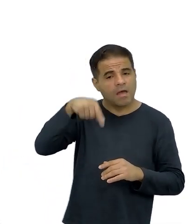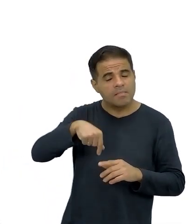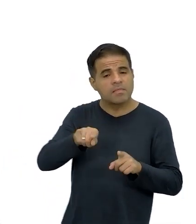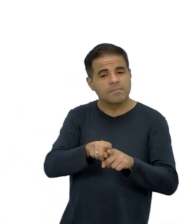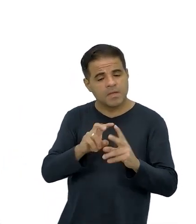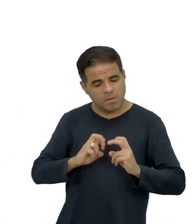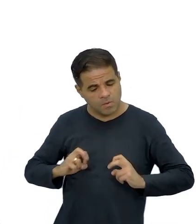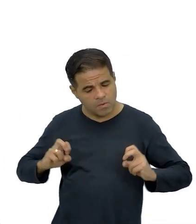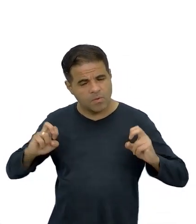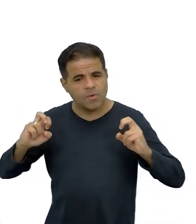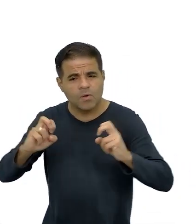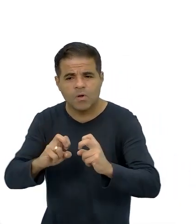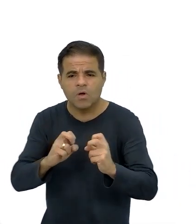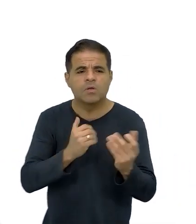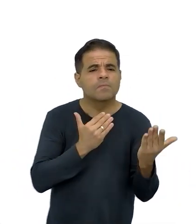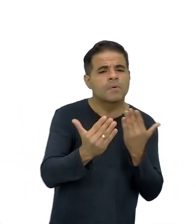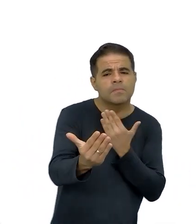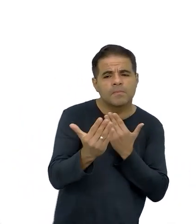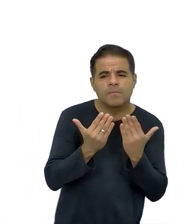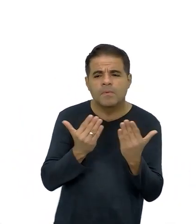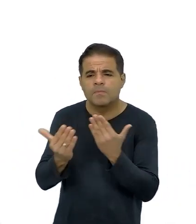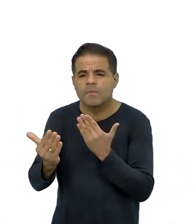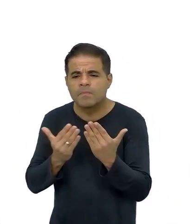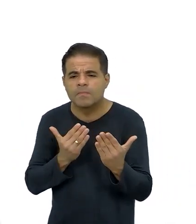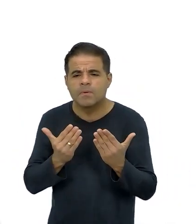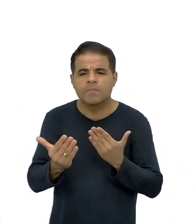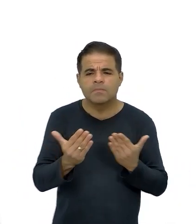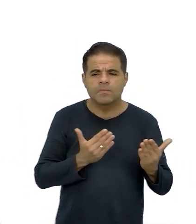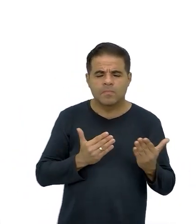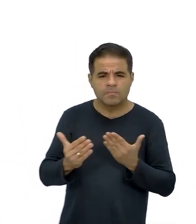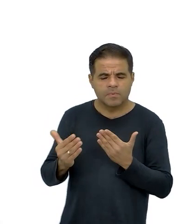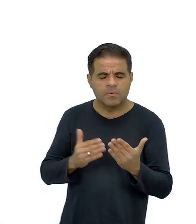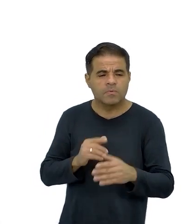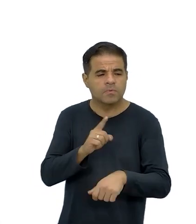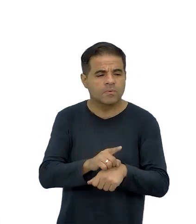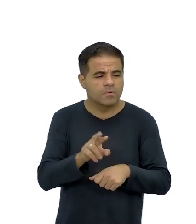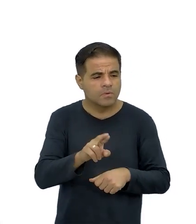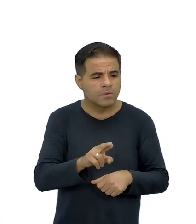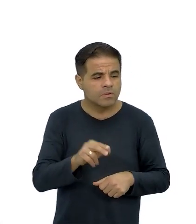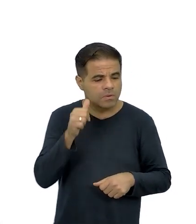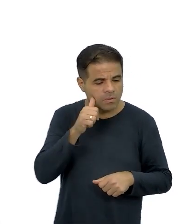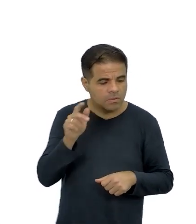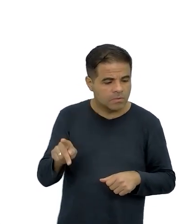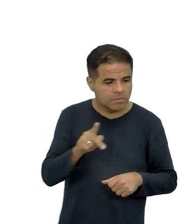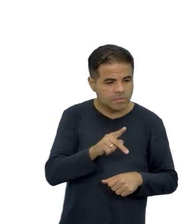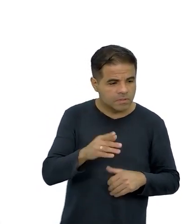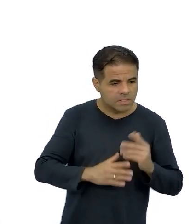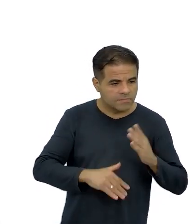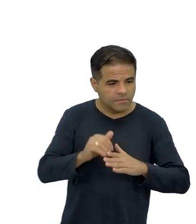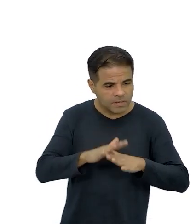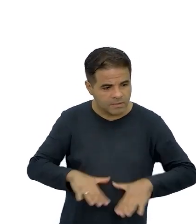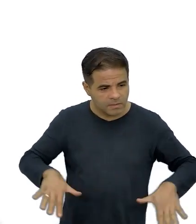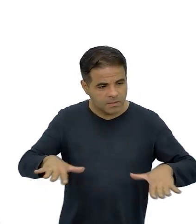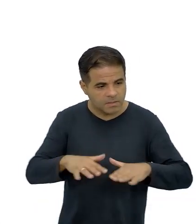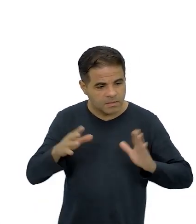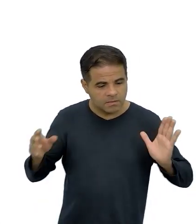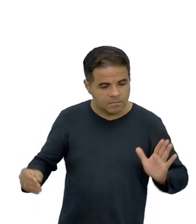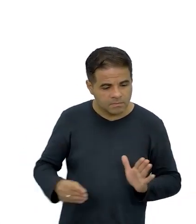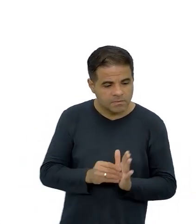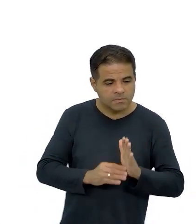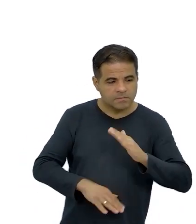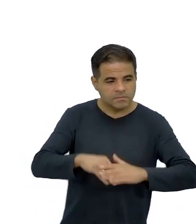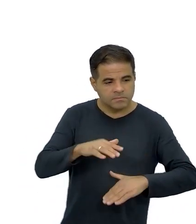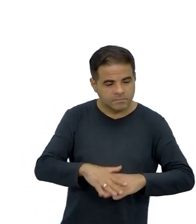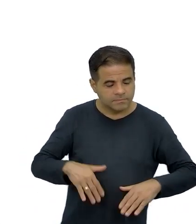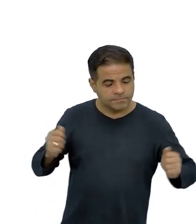há rodas de conversa da doutora Thelma Vaz com as professoras, discutindo sobre esse conteúdo.